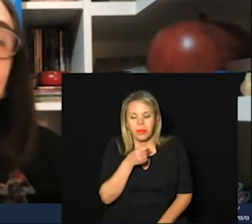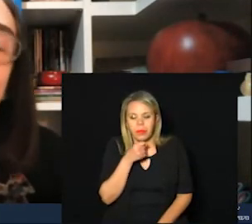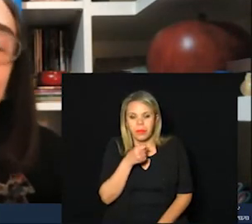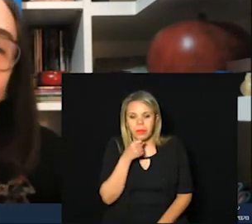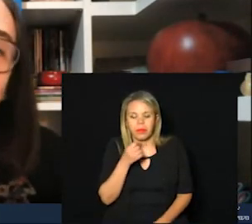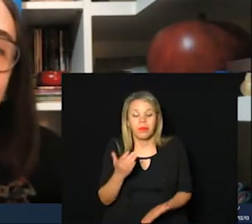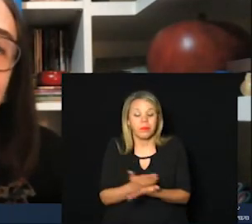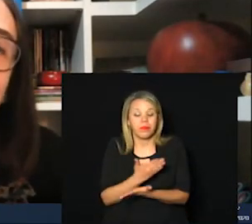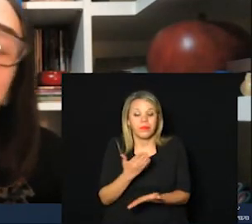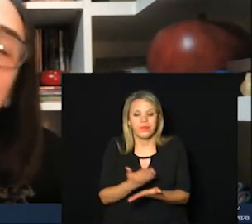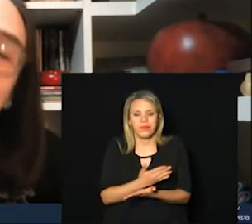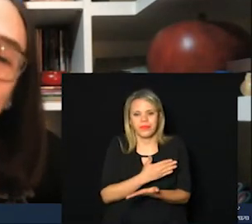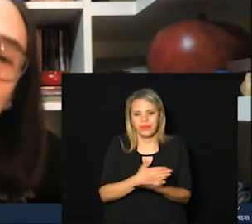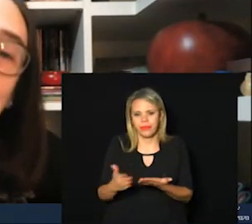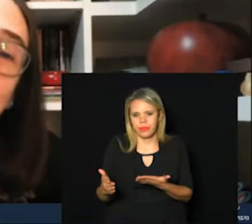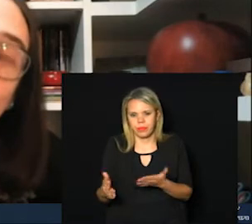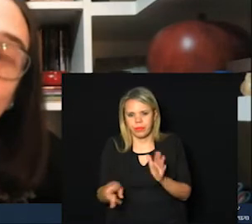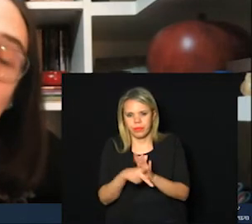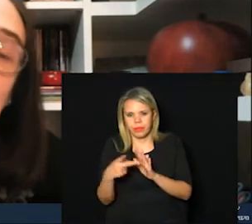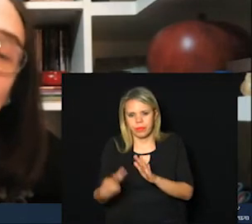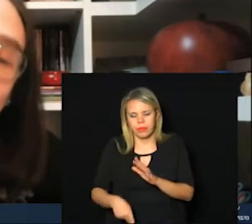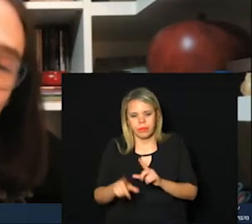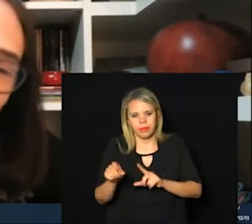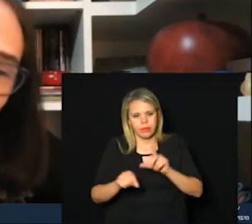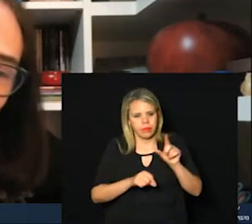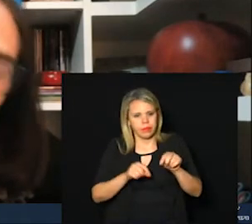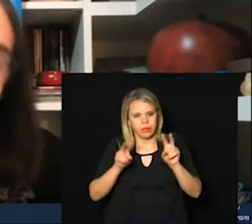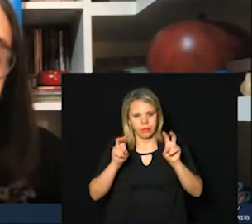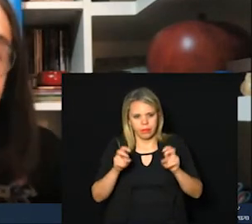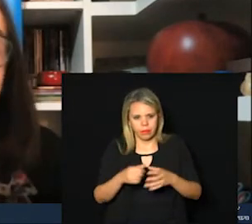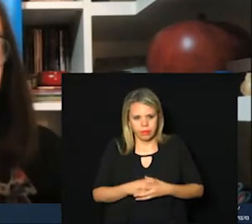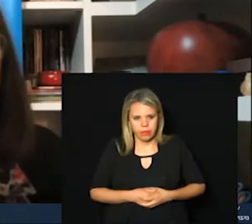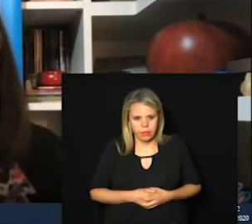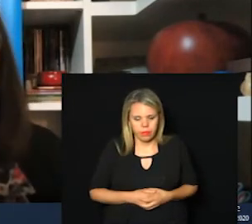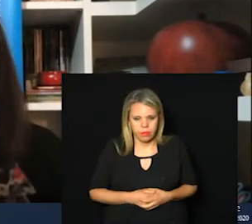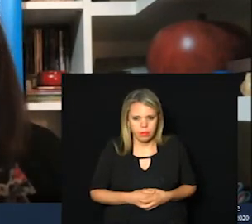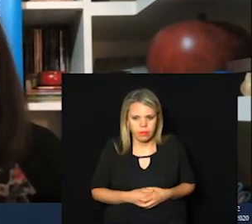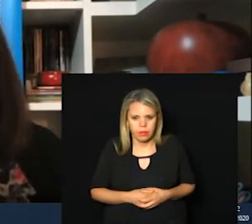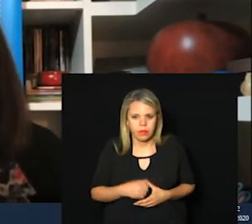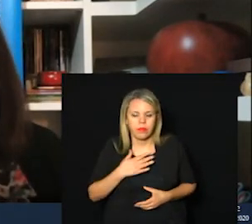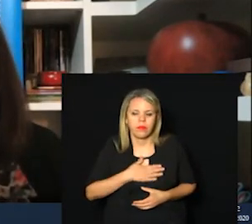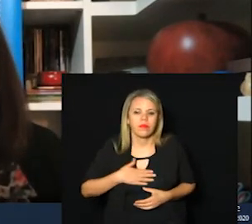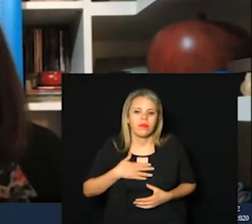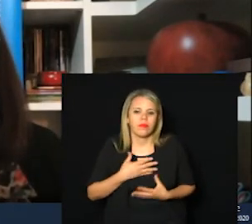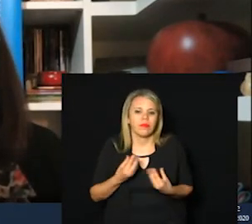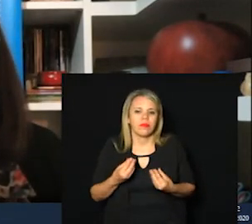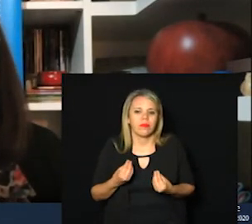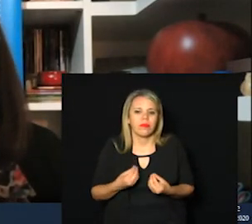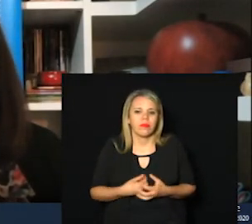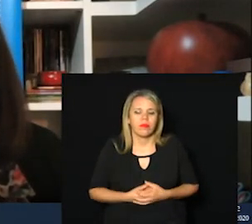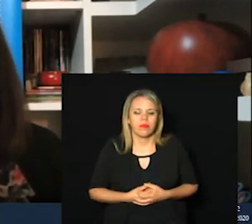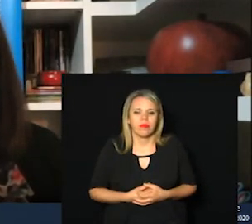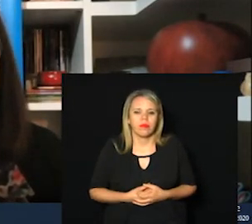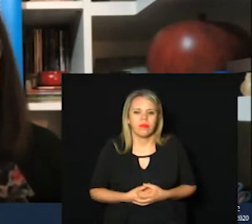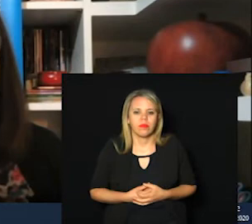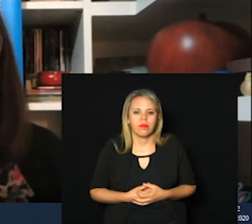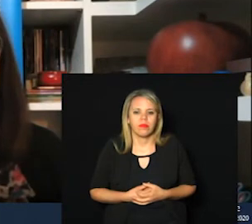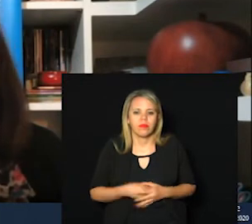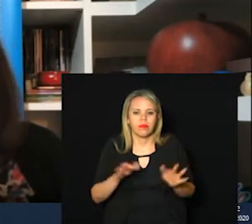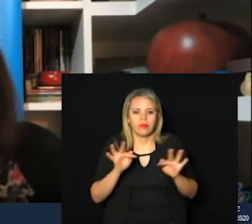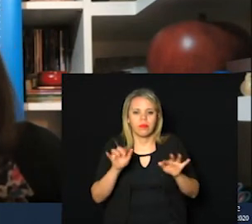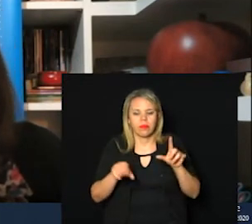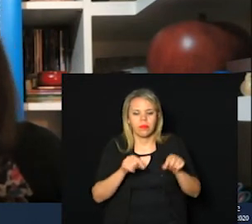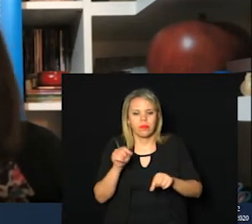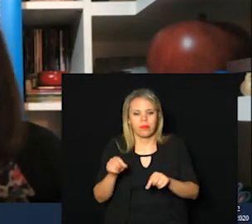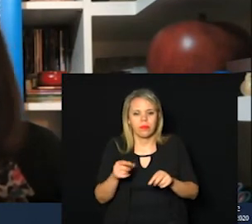ele começa pela própria escolha do título. Eu gosto muito dessa feliz escolha de